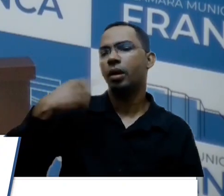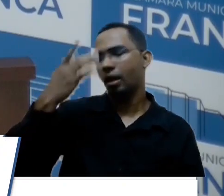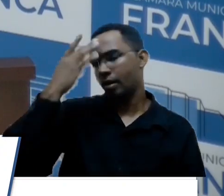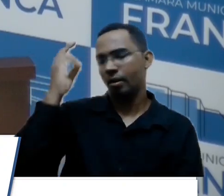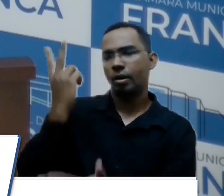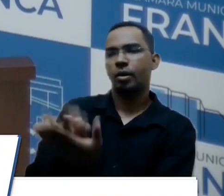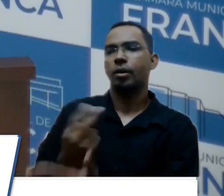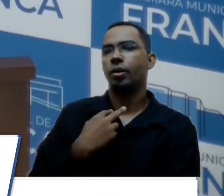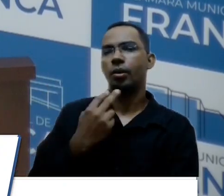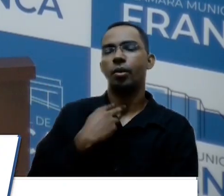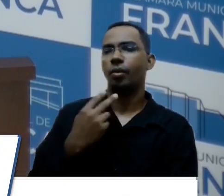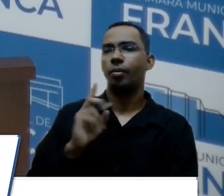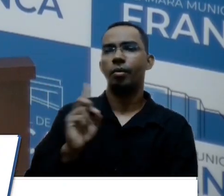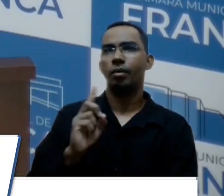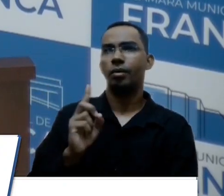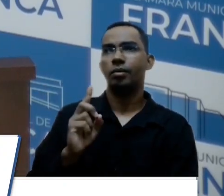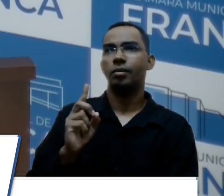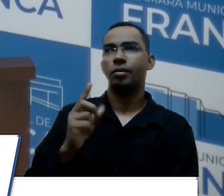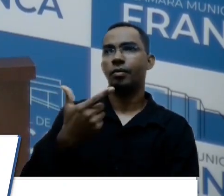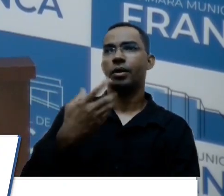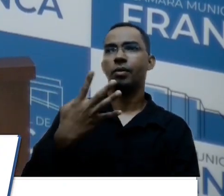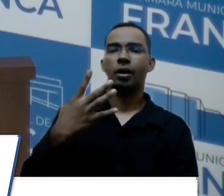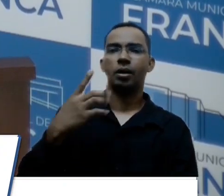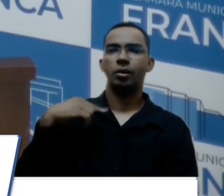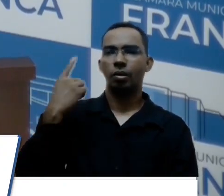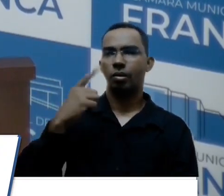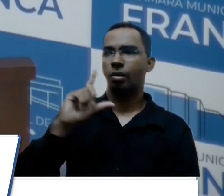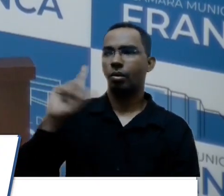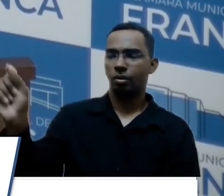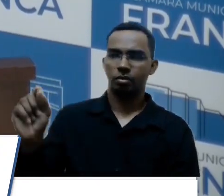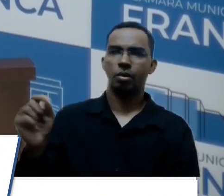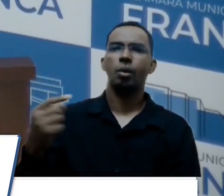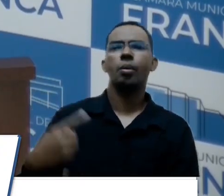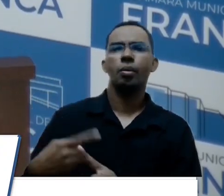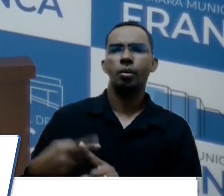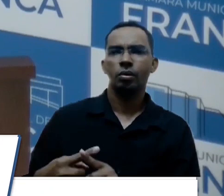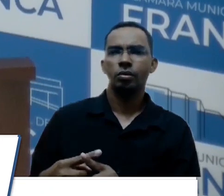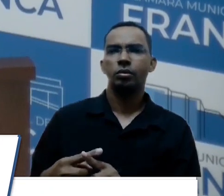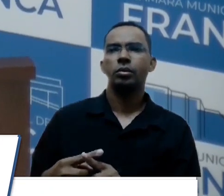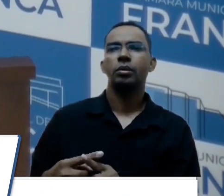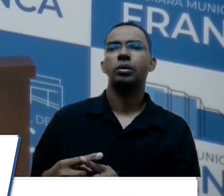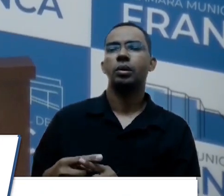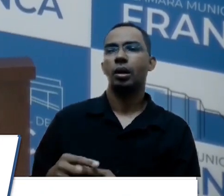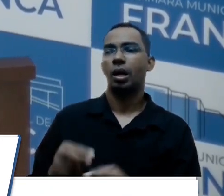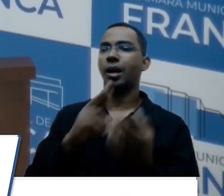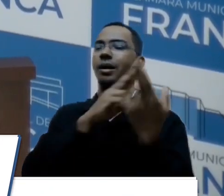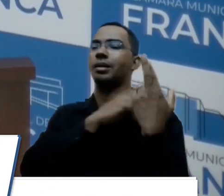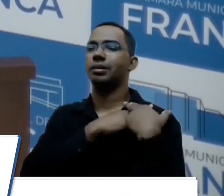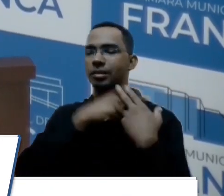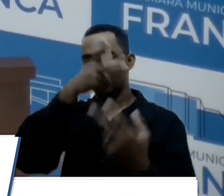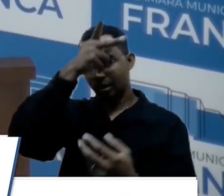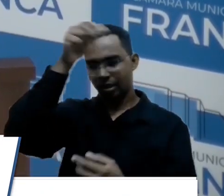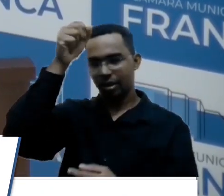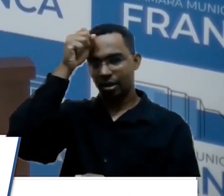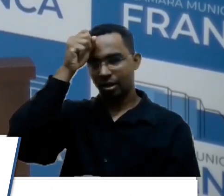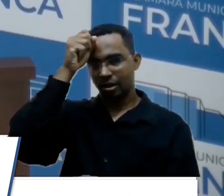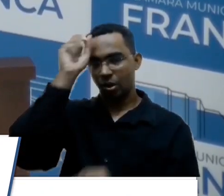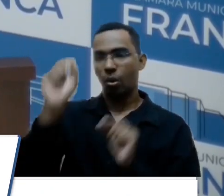do que 24 horas na UPA. Passou disso, a tutela municipal passa a ser uma